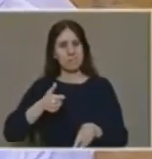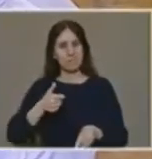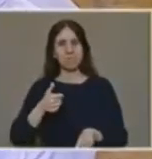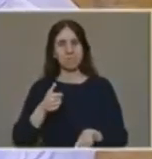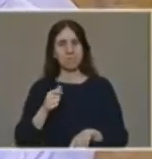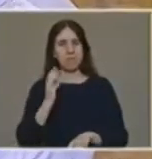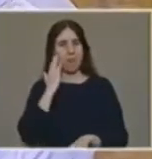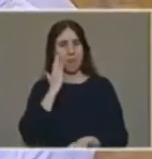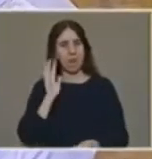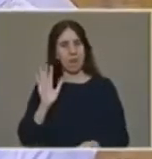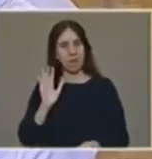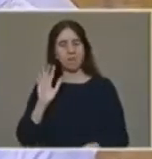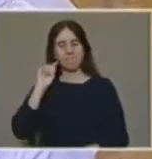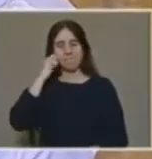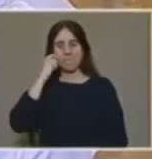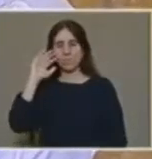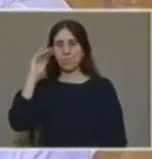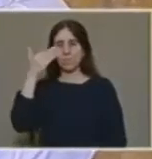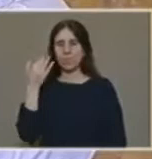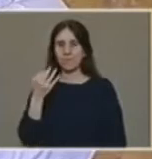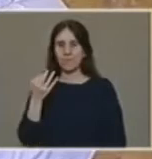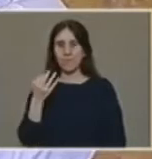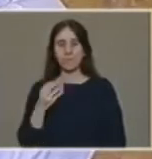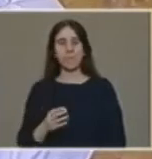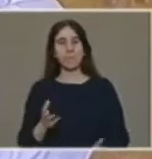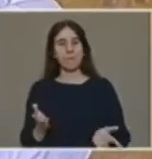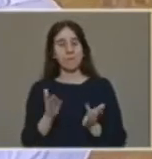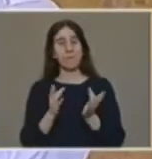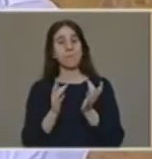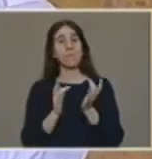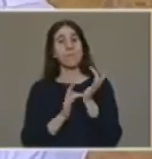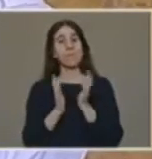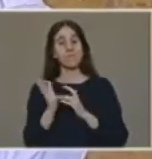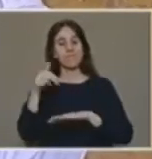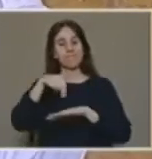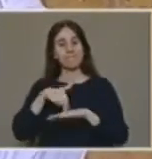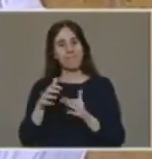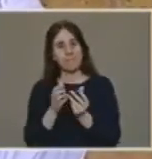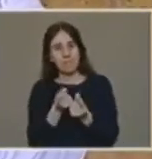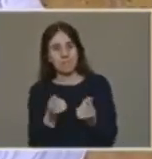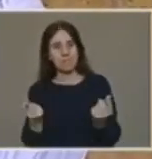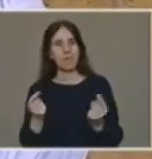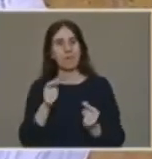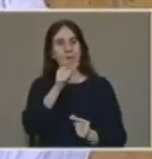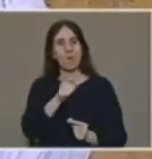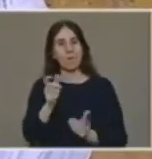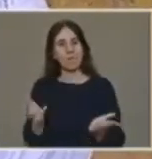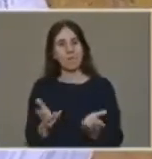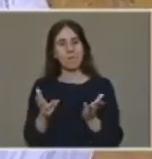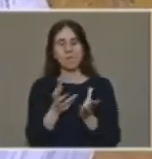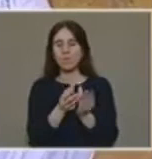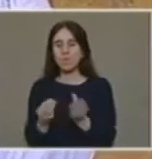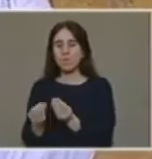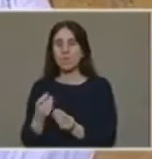se encontra mais ameaçada. Rezemos para que Cristo ressuscitado inspire os homens na procura de